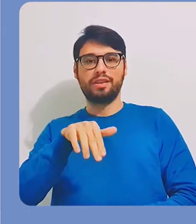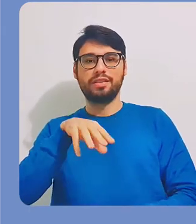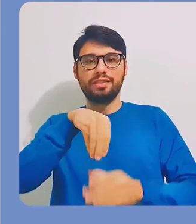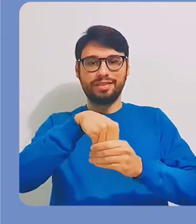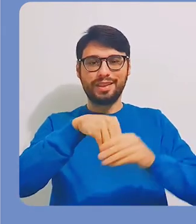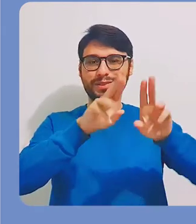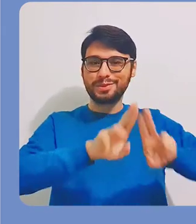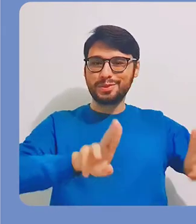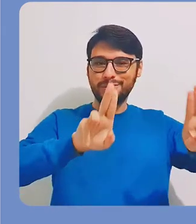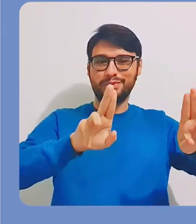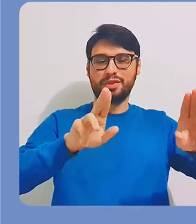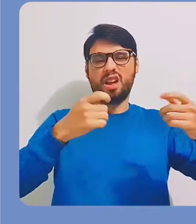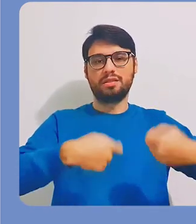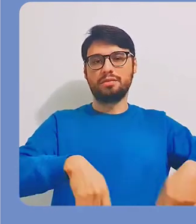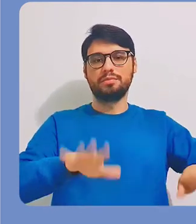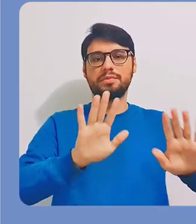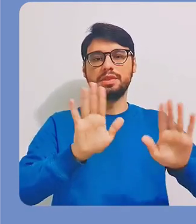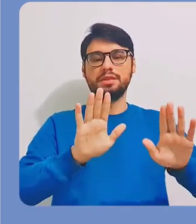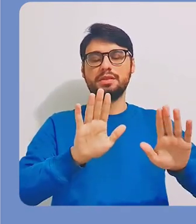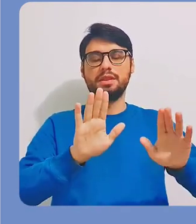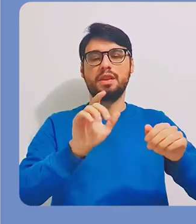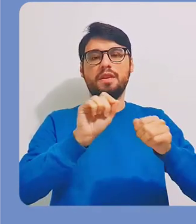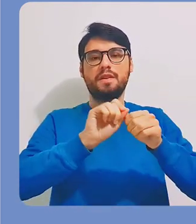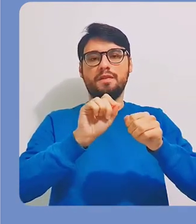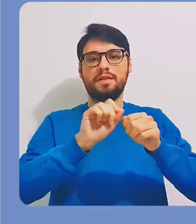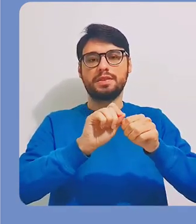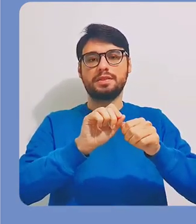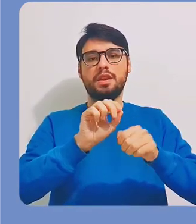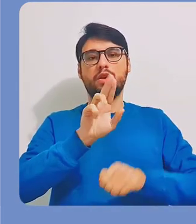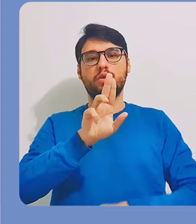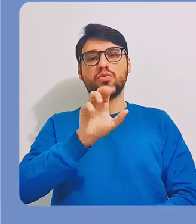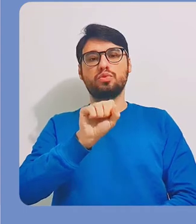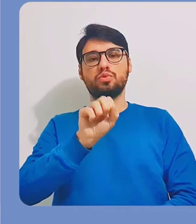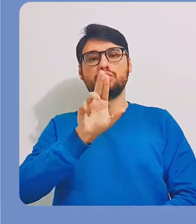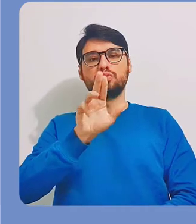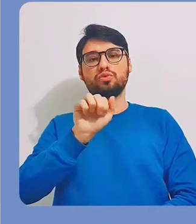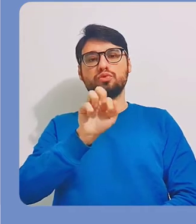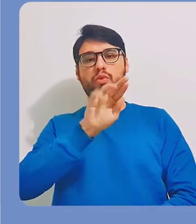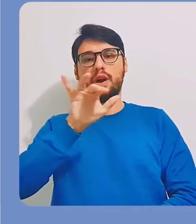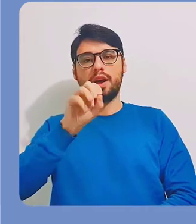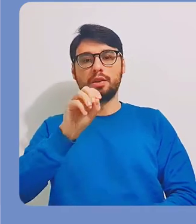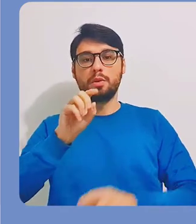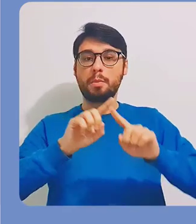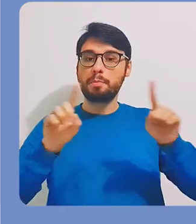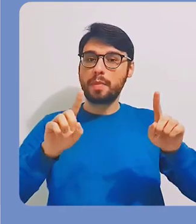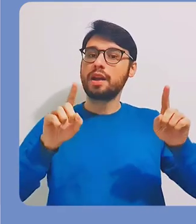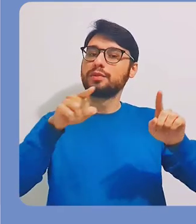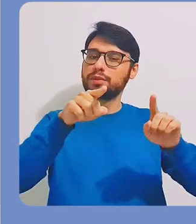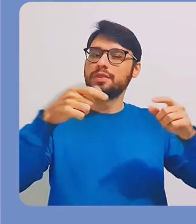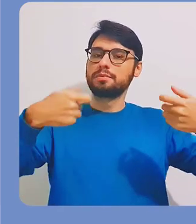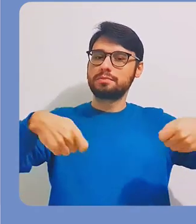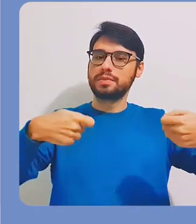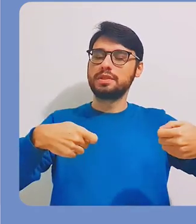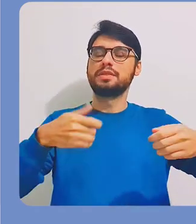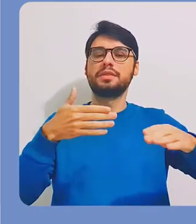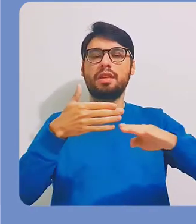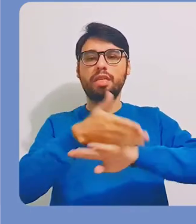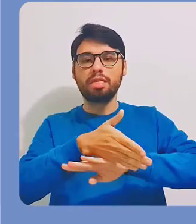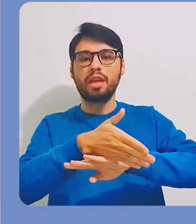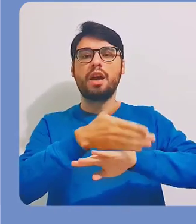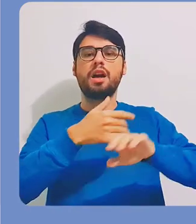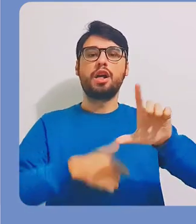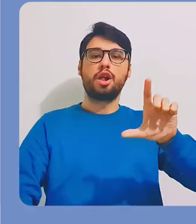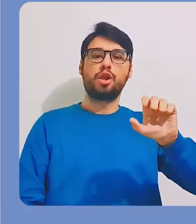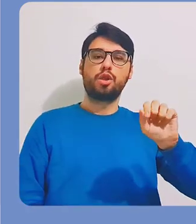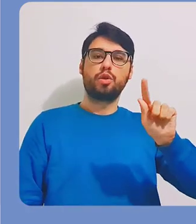Neste caso aqui, como eu já estou logado dentro do sistema ZUFSC, eu não precisei fazer a autenticação de usuário. Caso você não